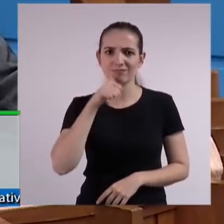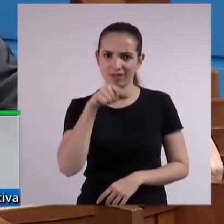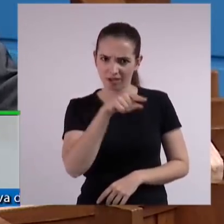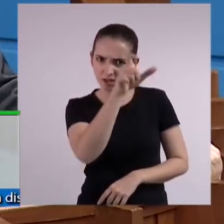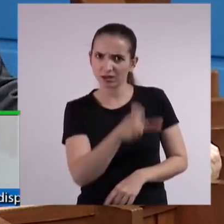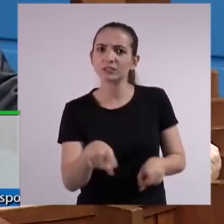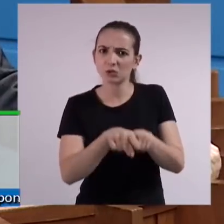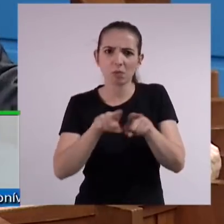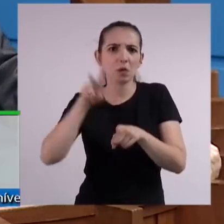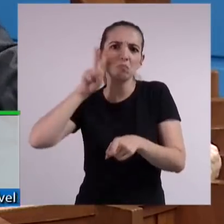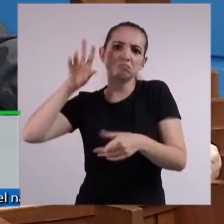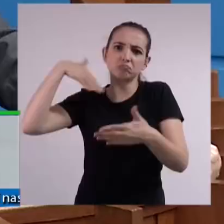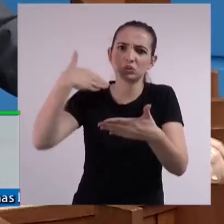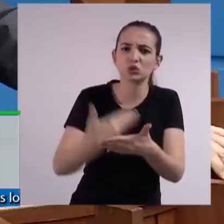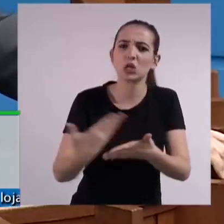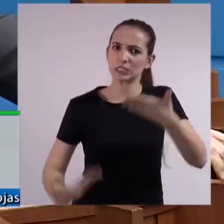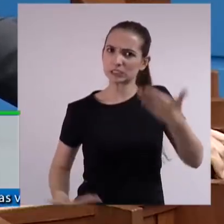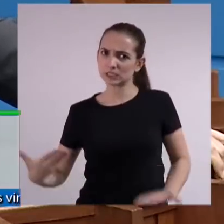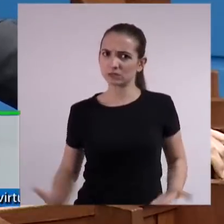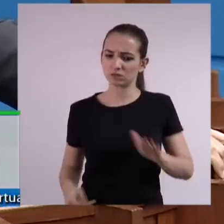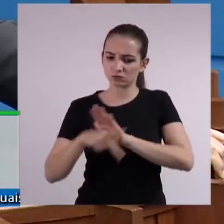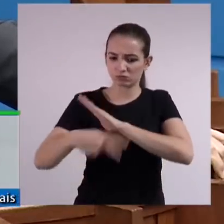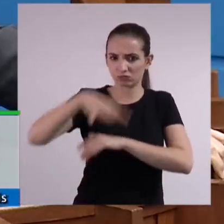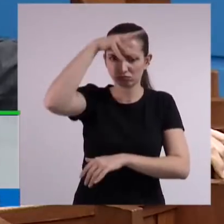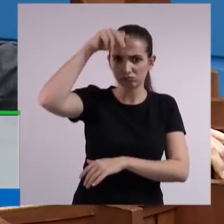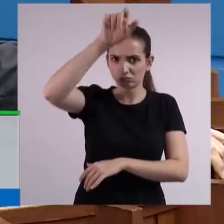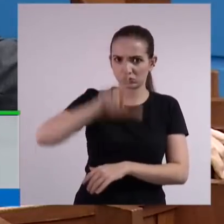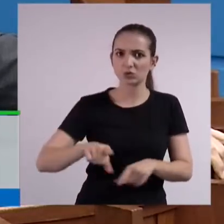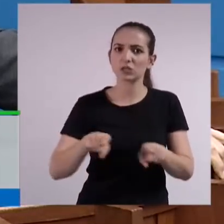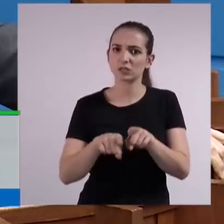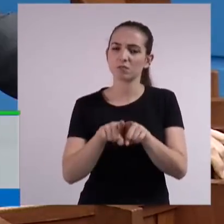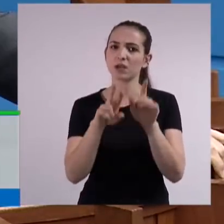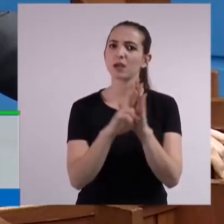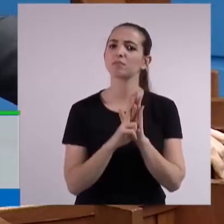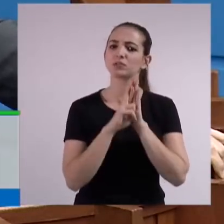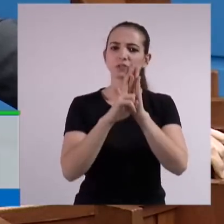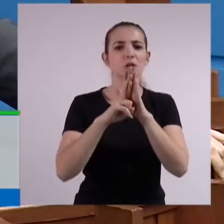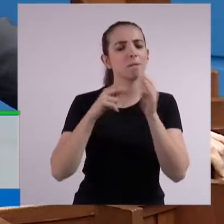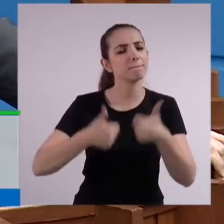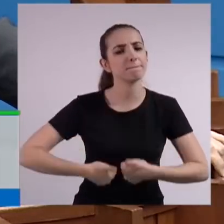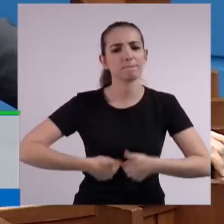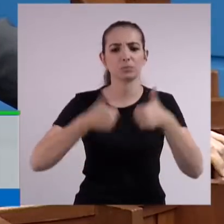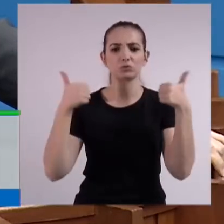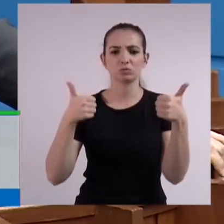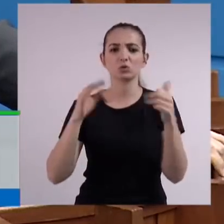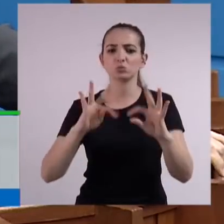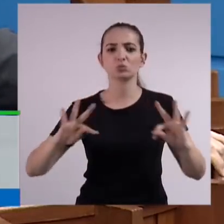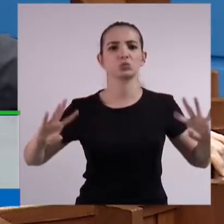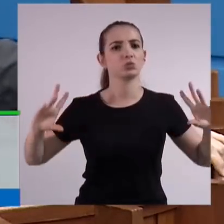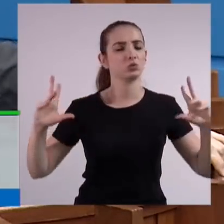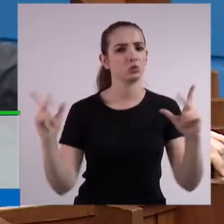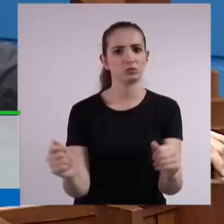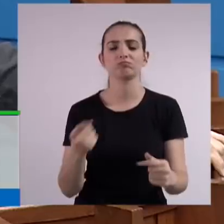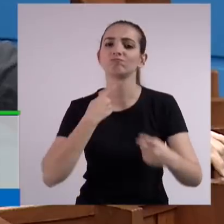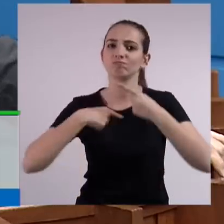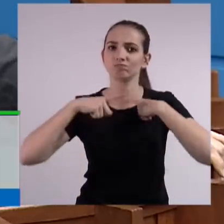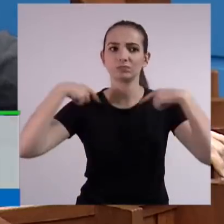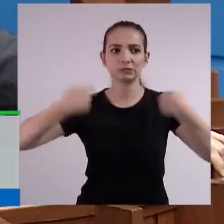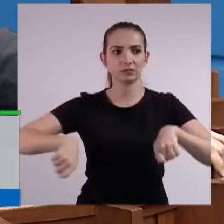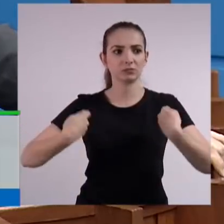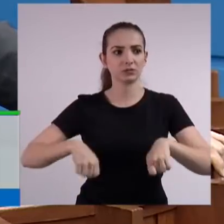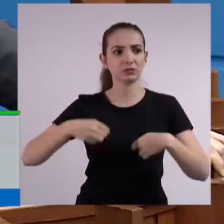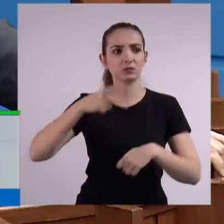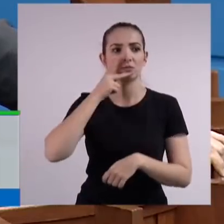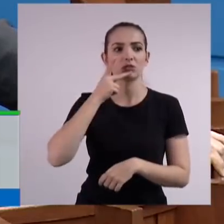de serviço prestado a Mato Grosso do Sul e representaria muito bem os anseios do PMDB. E